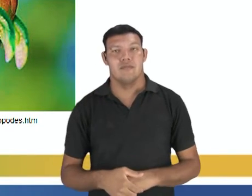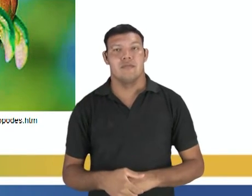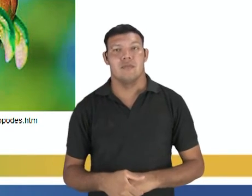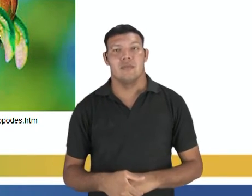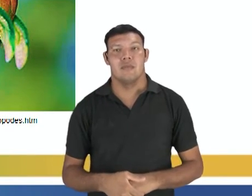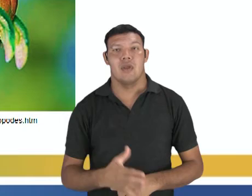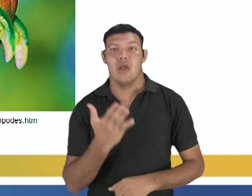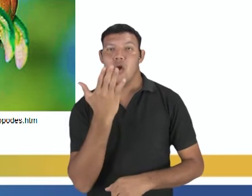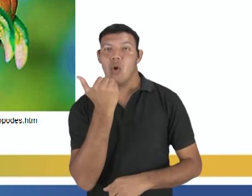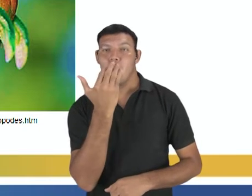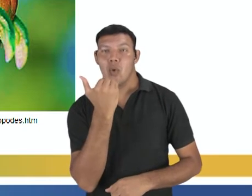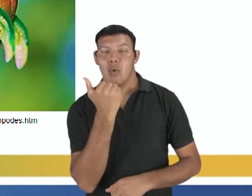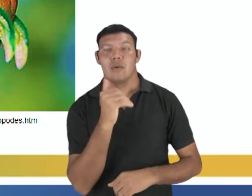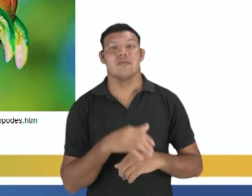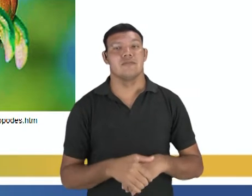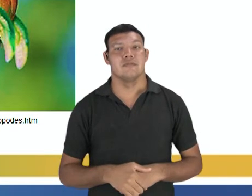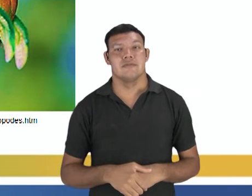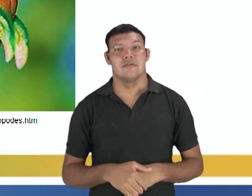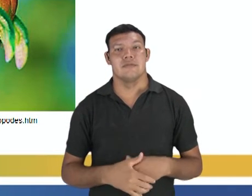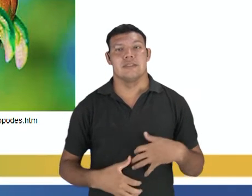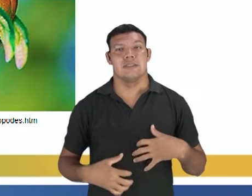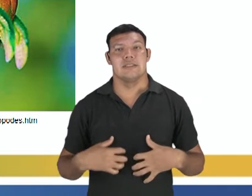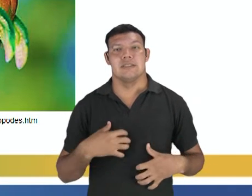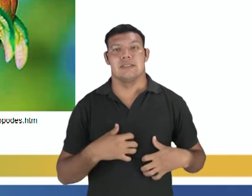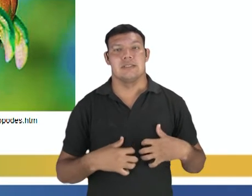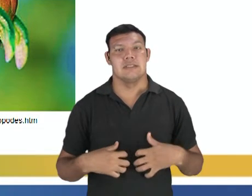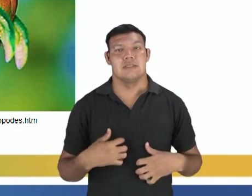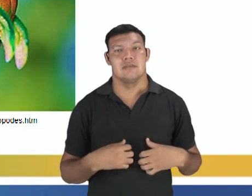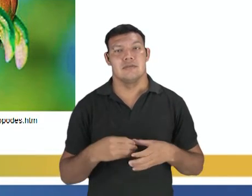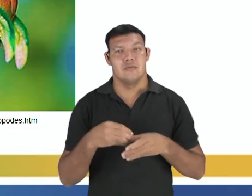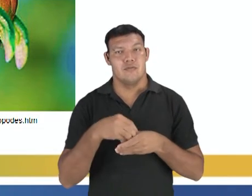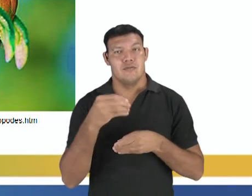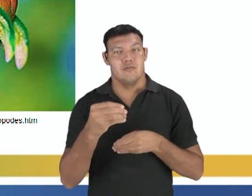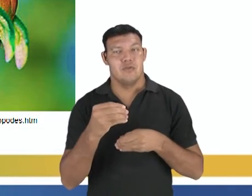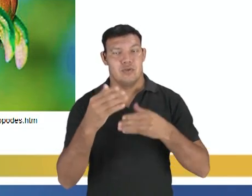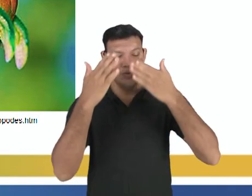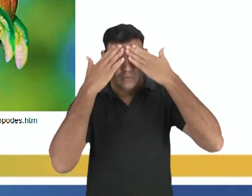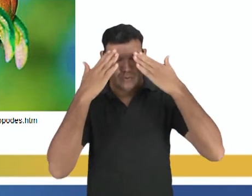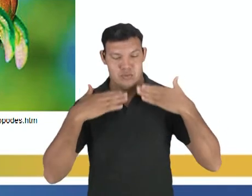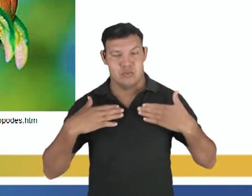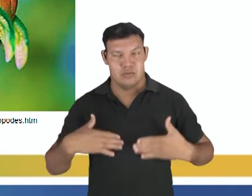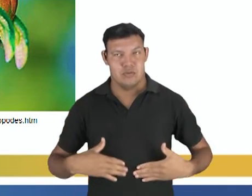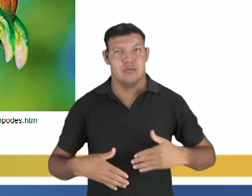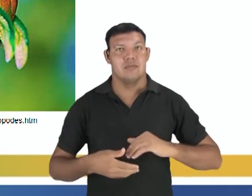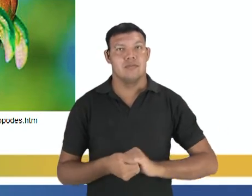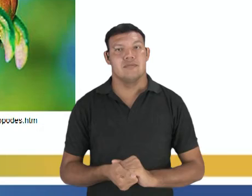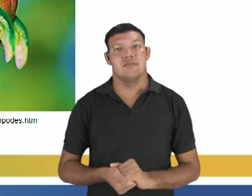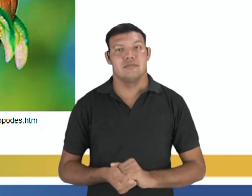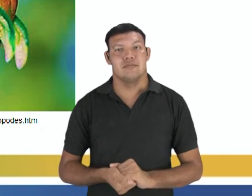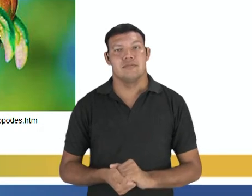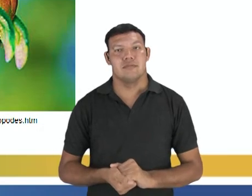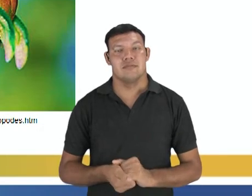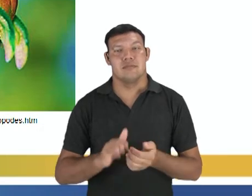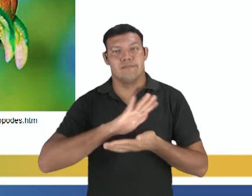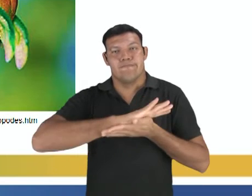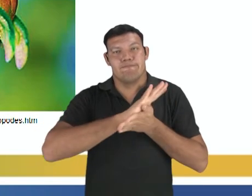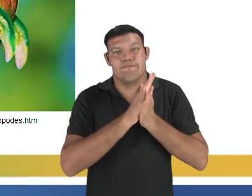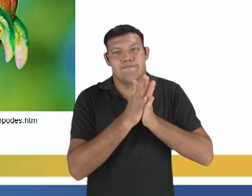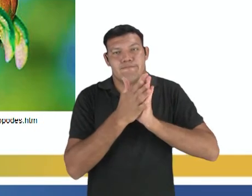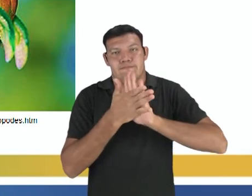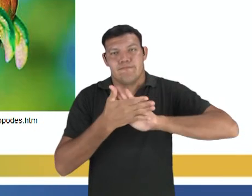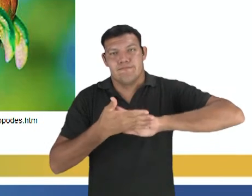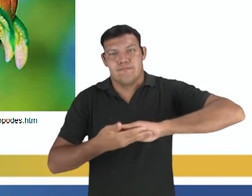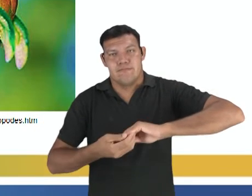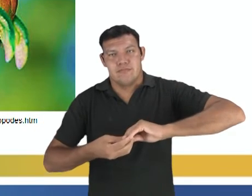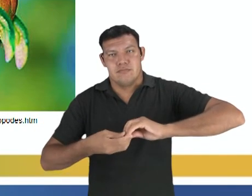acaba realizando um processo de digestão extracorpórea, tá? Fazem um processo de decomposição e acabam tendo